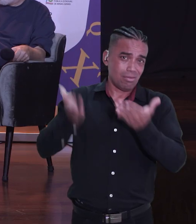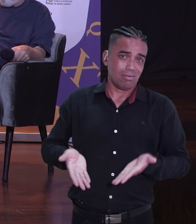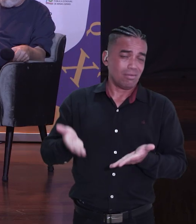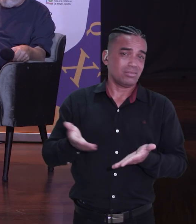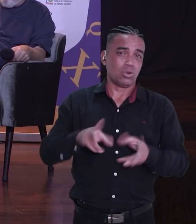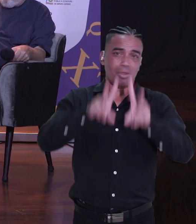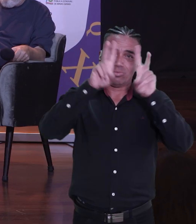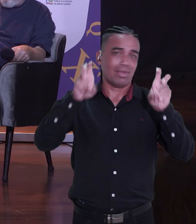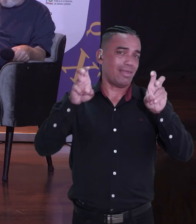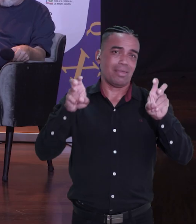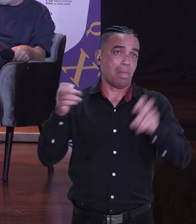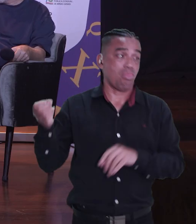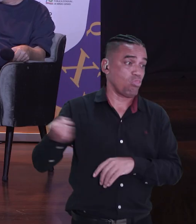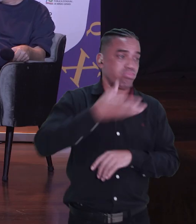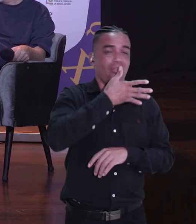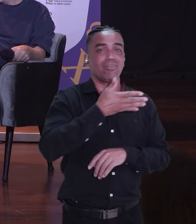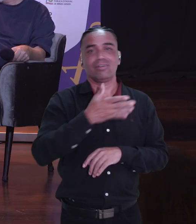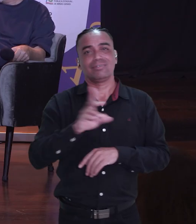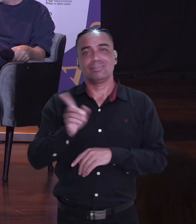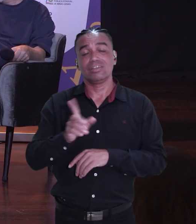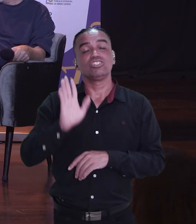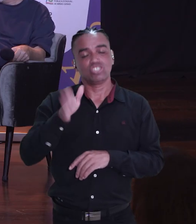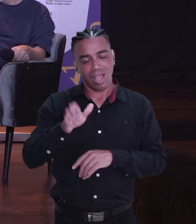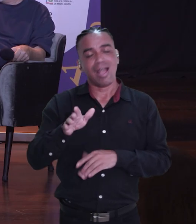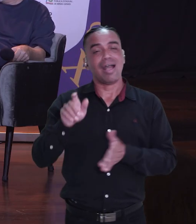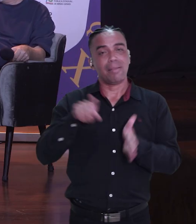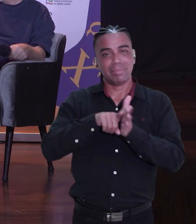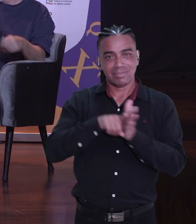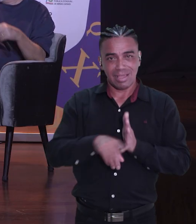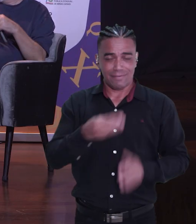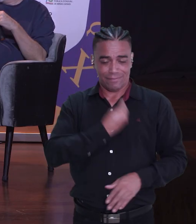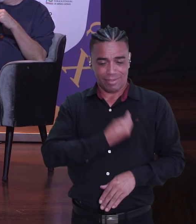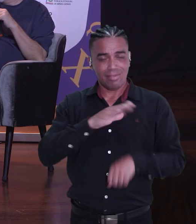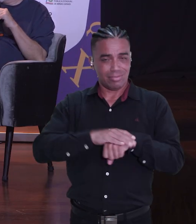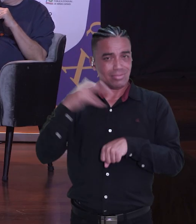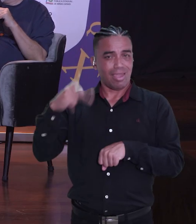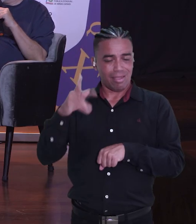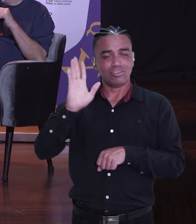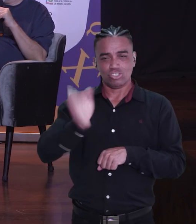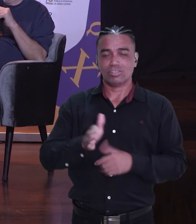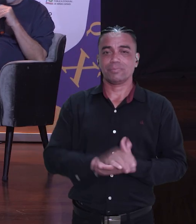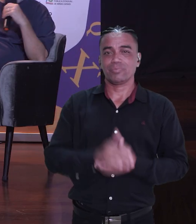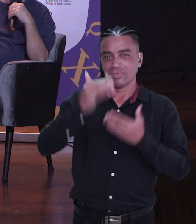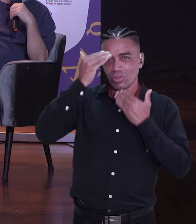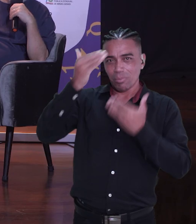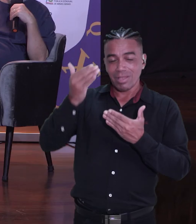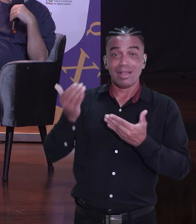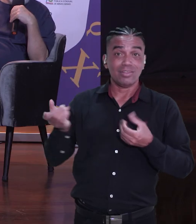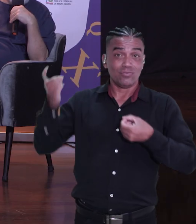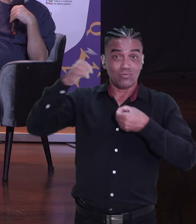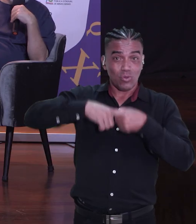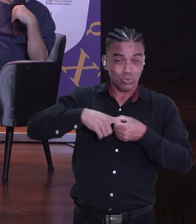né? Então não é realmente um assunto inédito, né? Ela já foi biografada, muito bem biografada, por sinal.